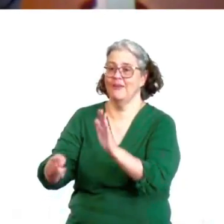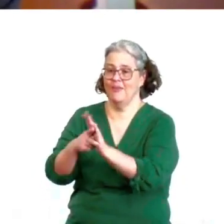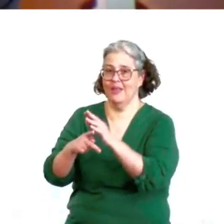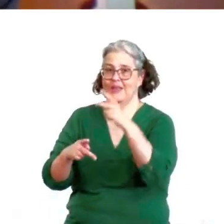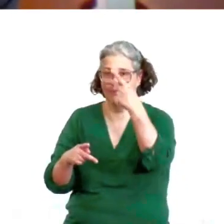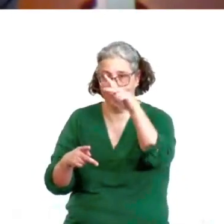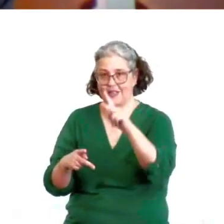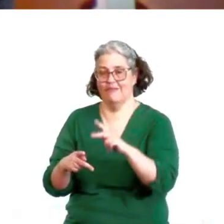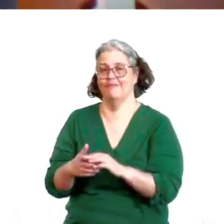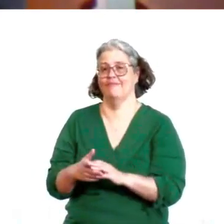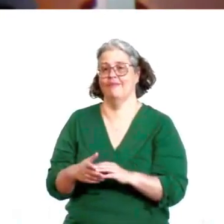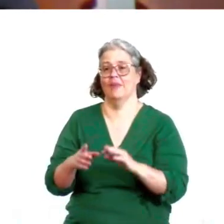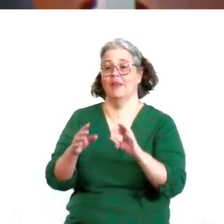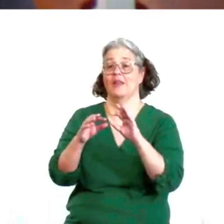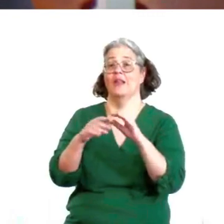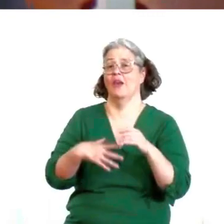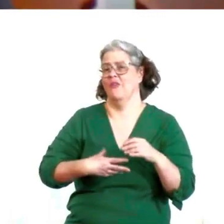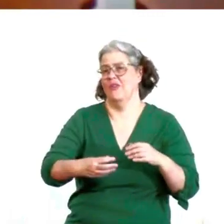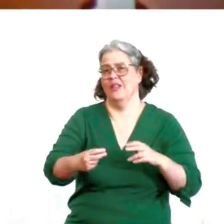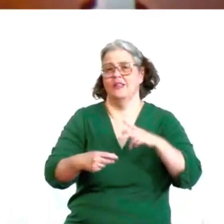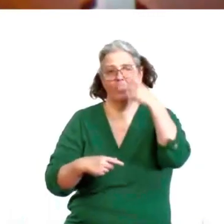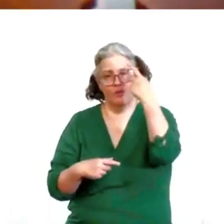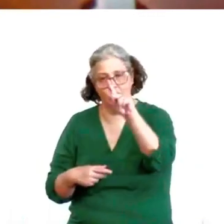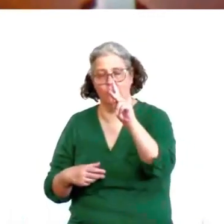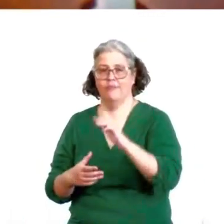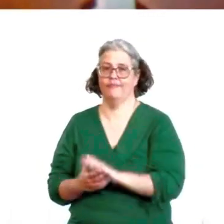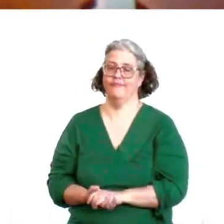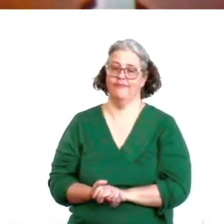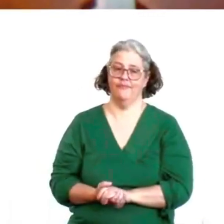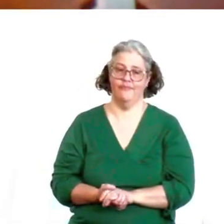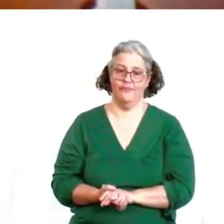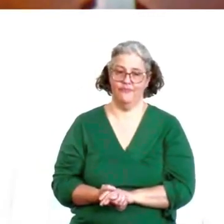habitação da sua descendência.